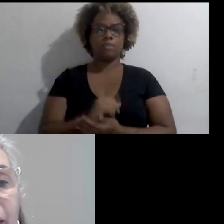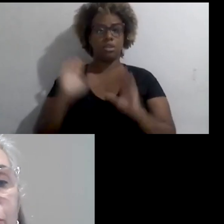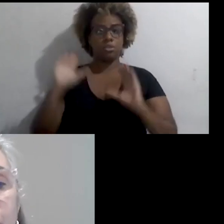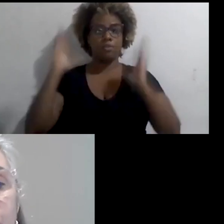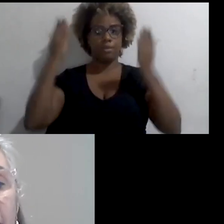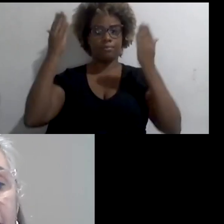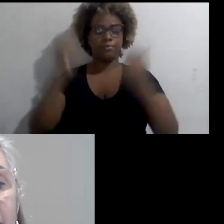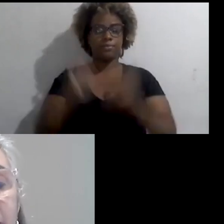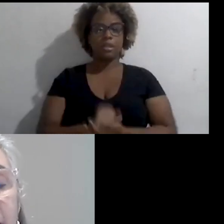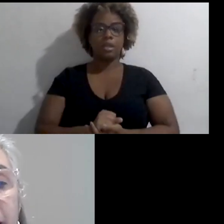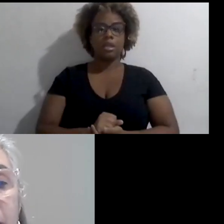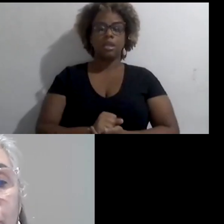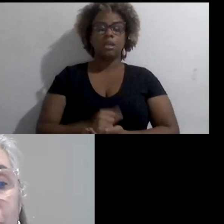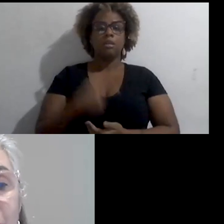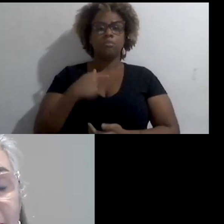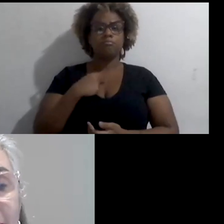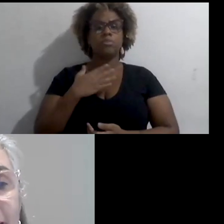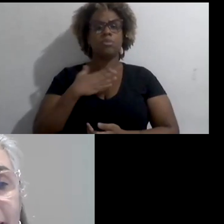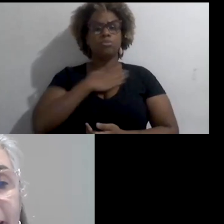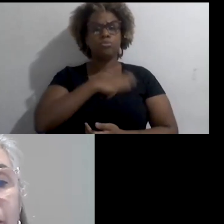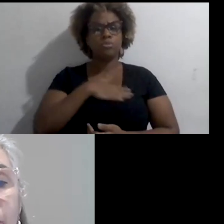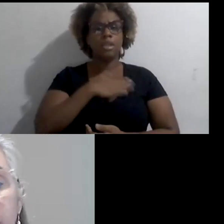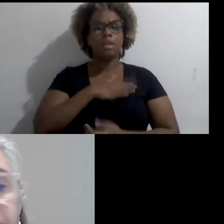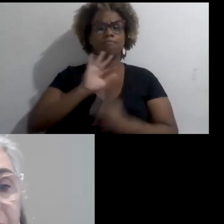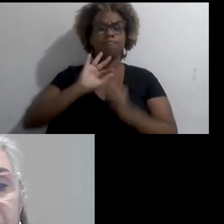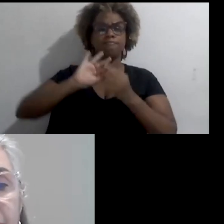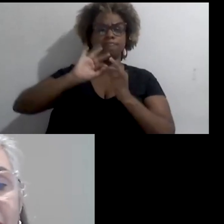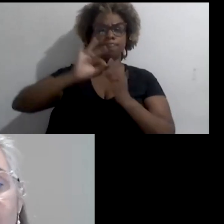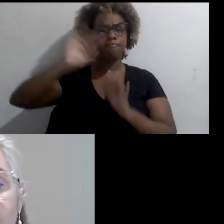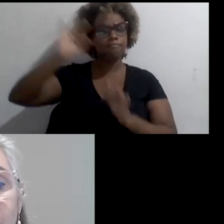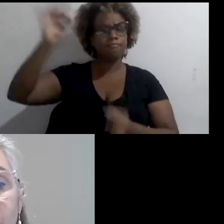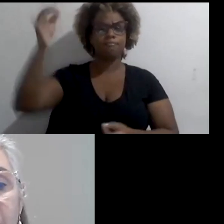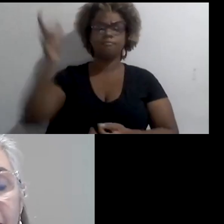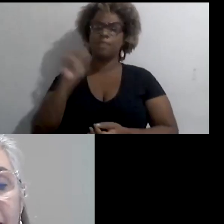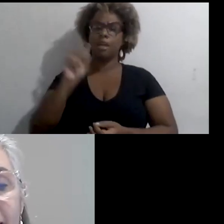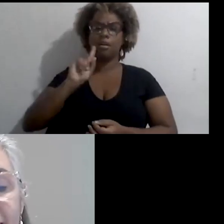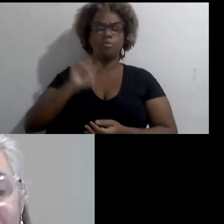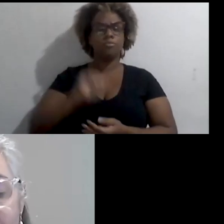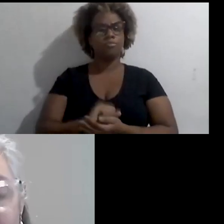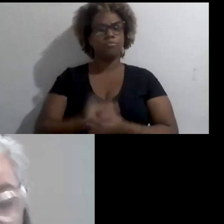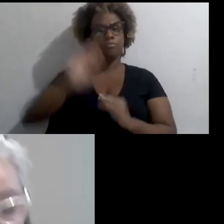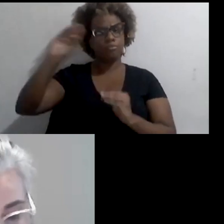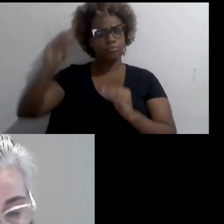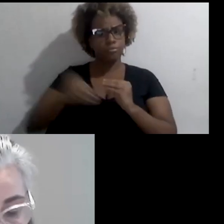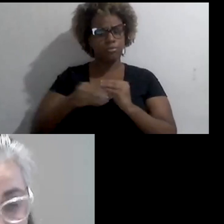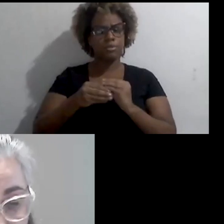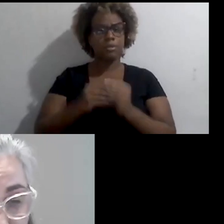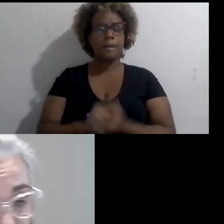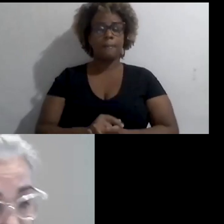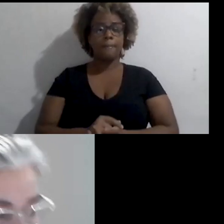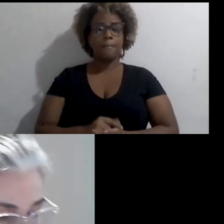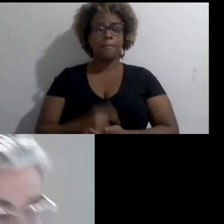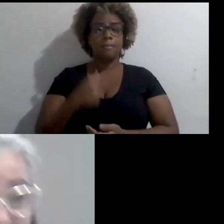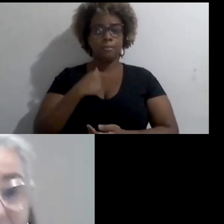com a fala dos meus colegas, eu não vou me estender aqui, eu faço as minhas palavras, as